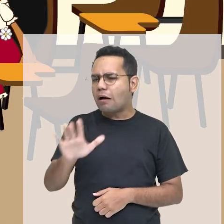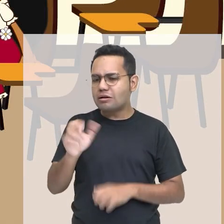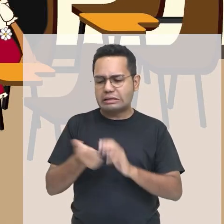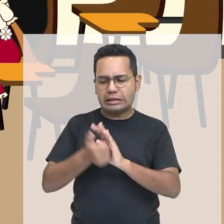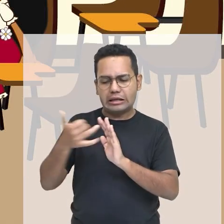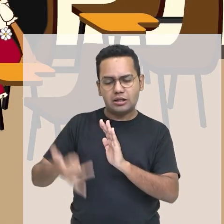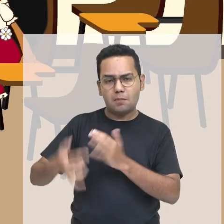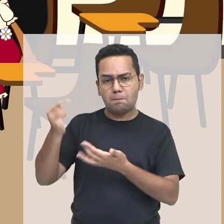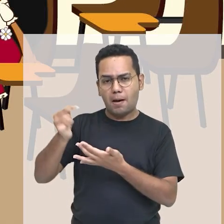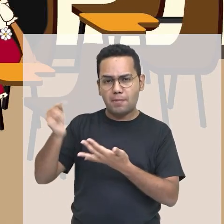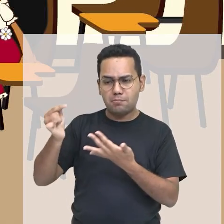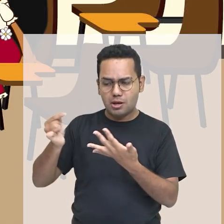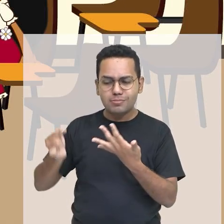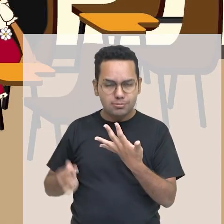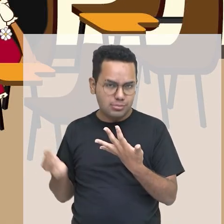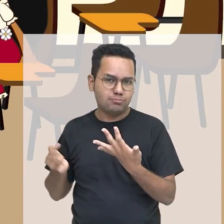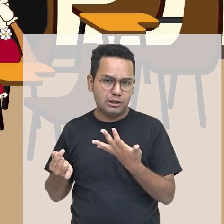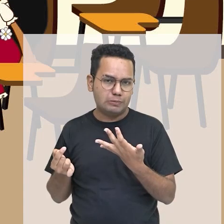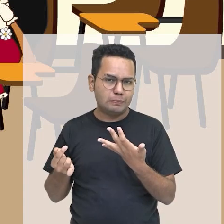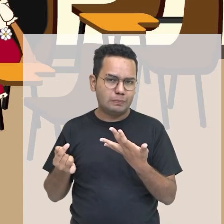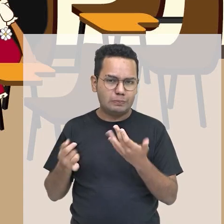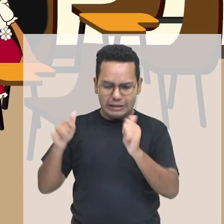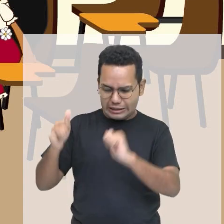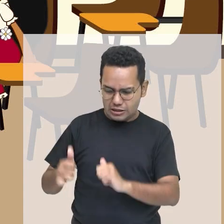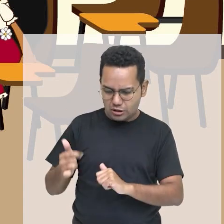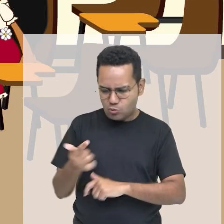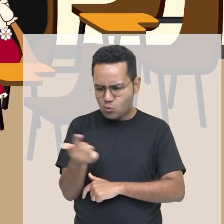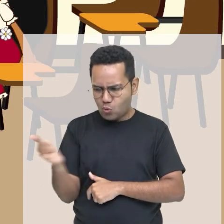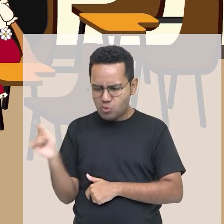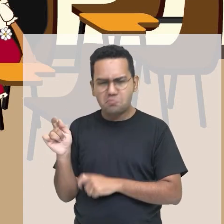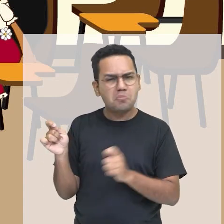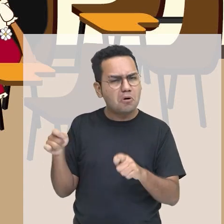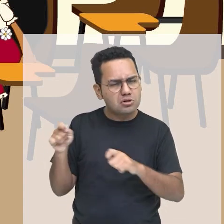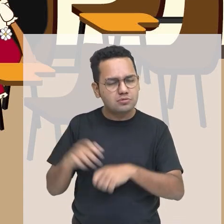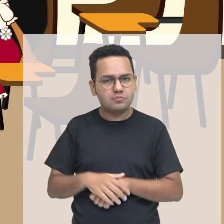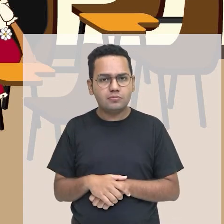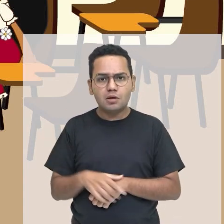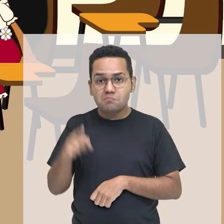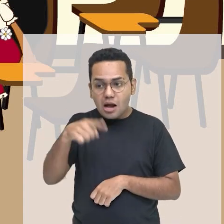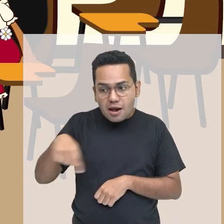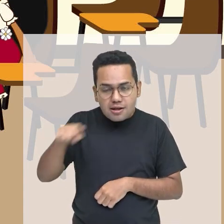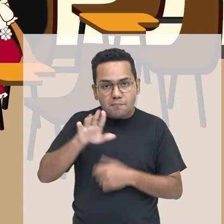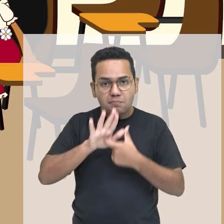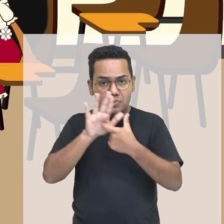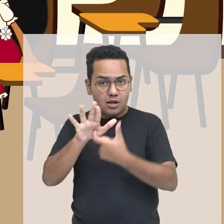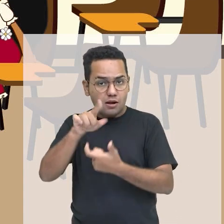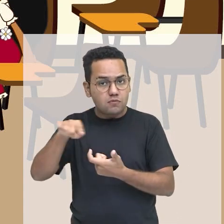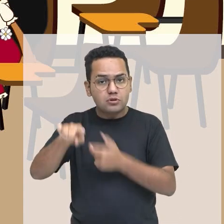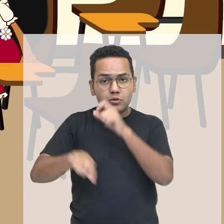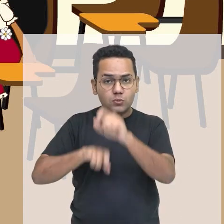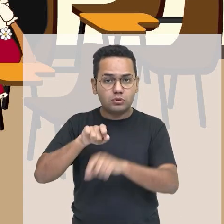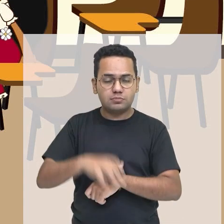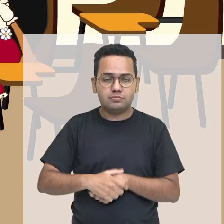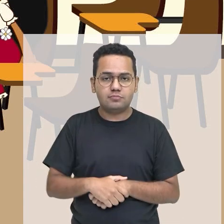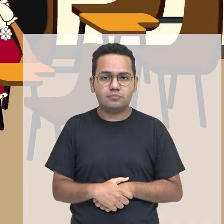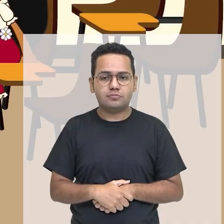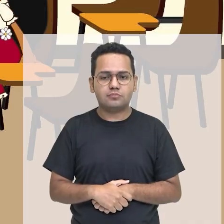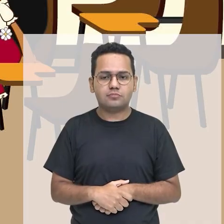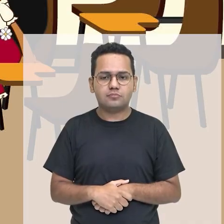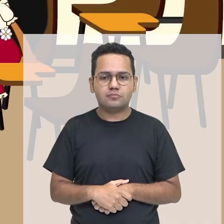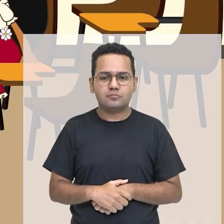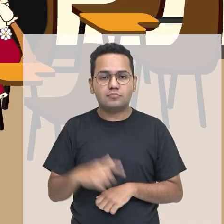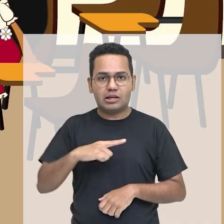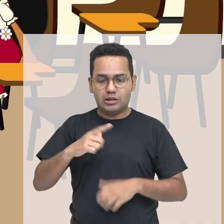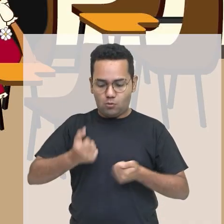bem por alto, né? Teriam outros aspectos a serem analisados, mas é só para indicar, né? Para evidenciar o quanto os gestos,